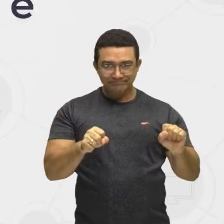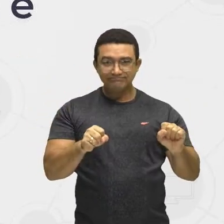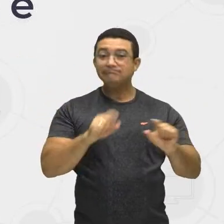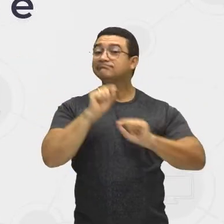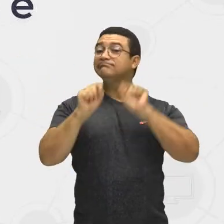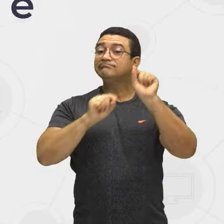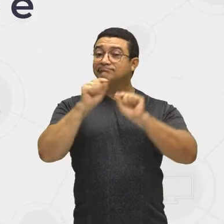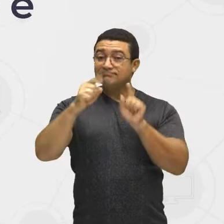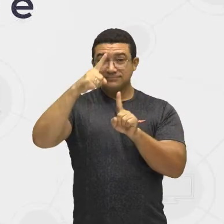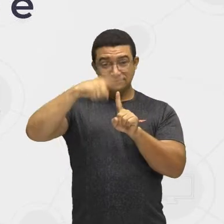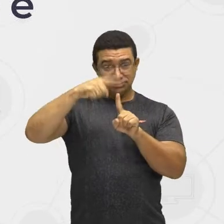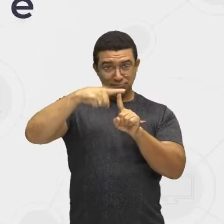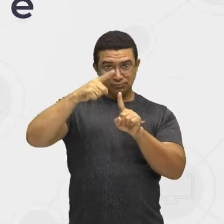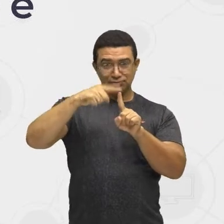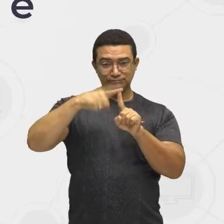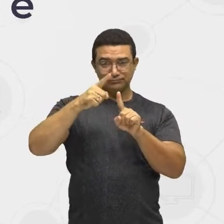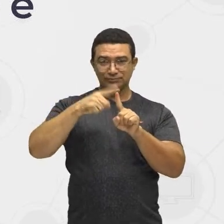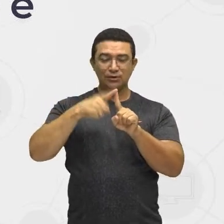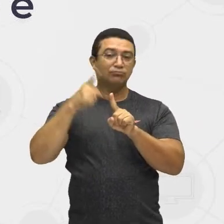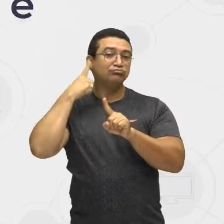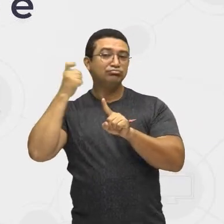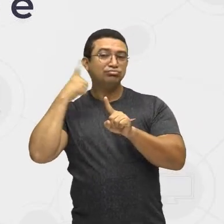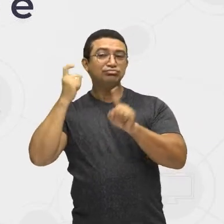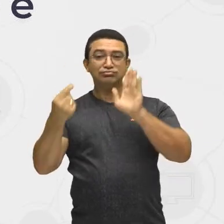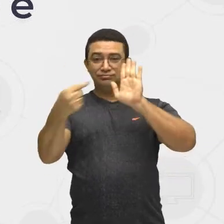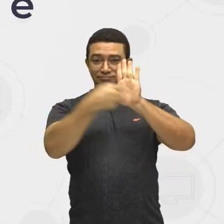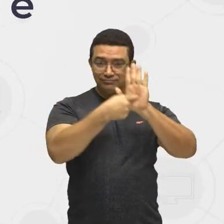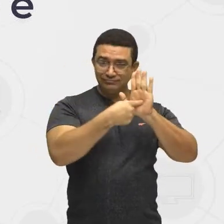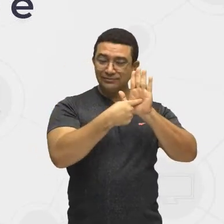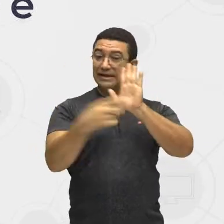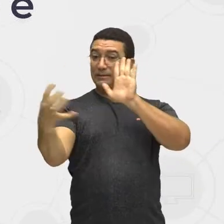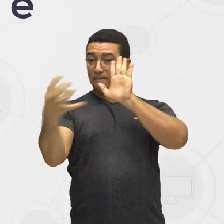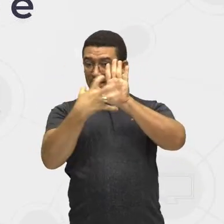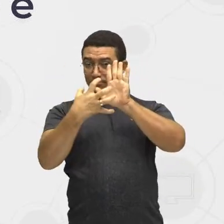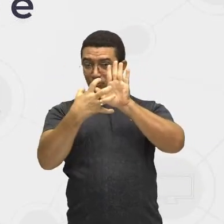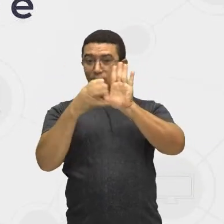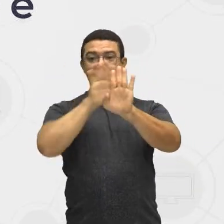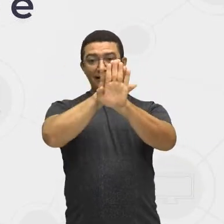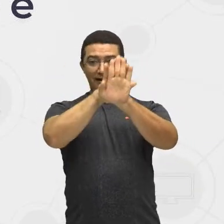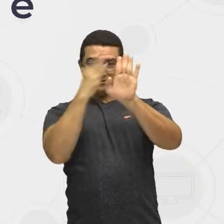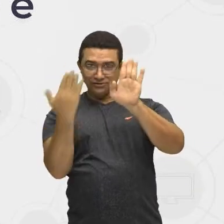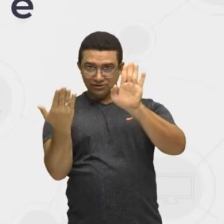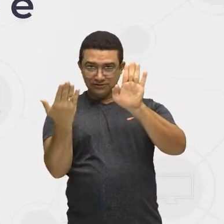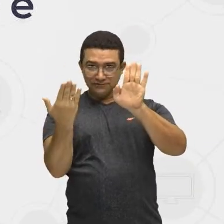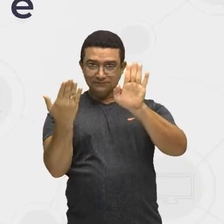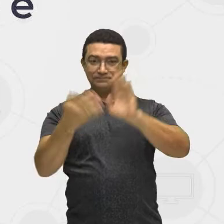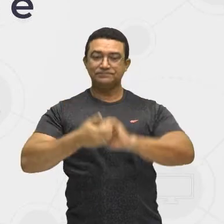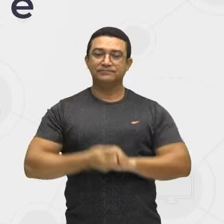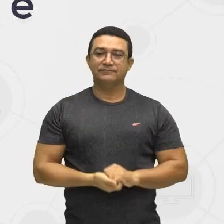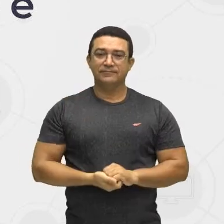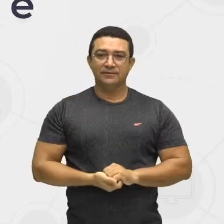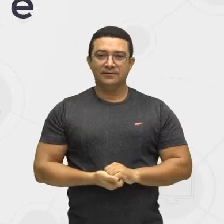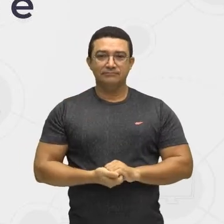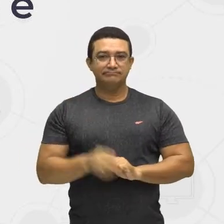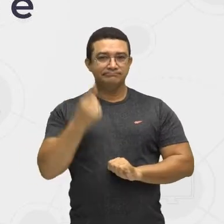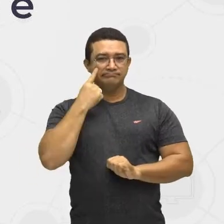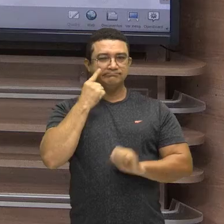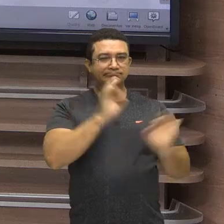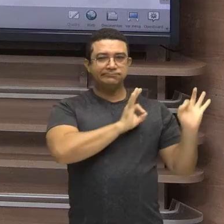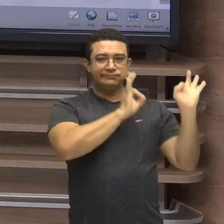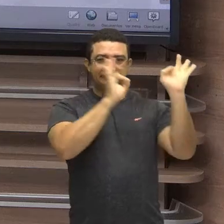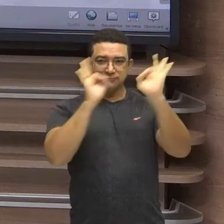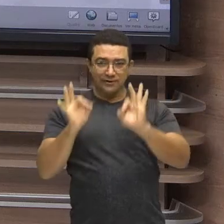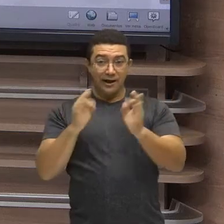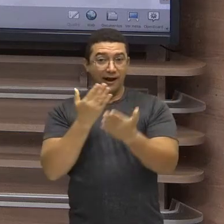são elas onomatopeia, hipérbole e antíntese. Então, vamos às nossas